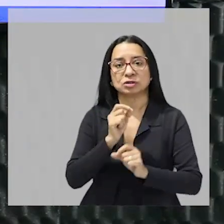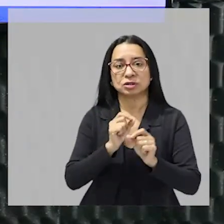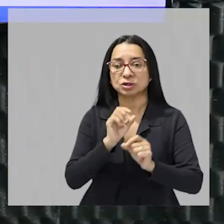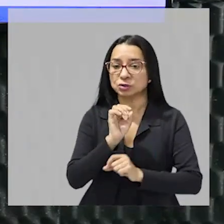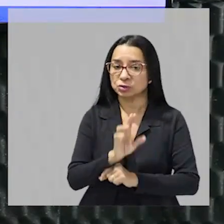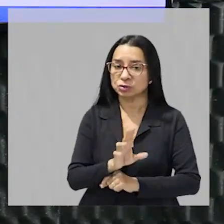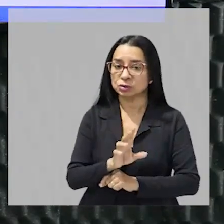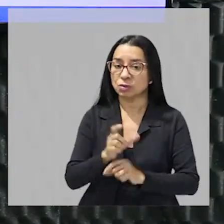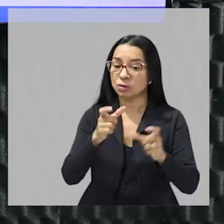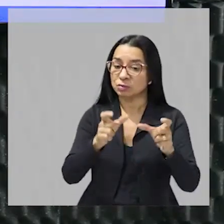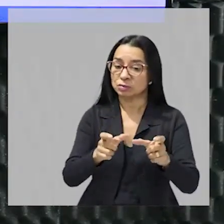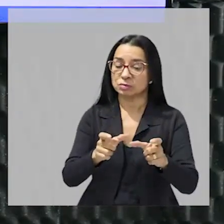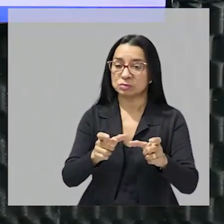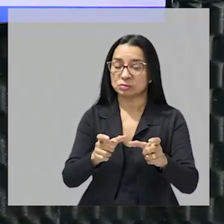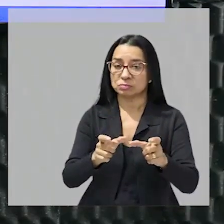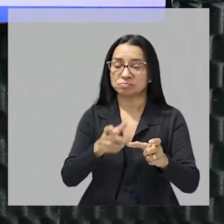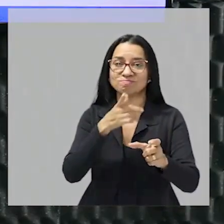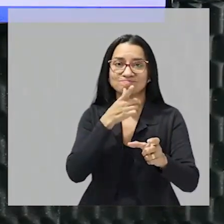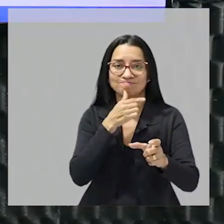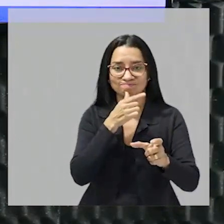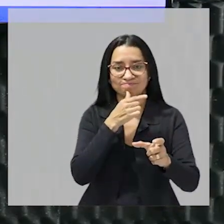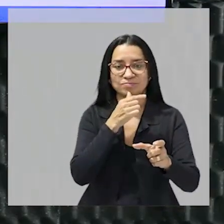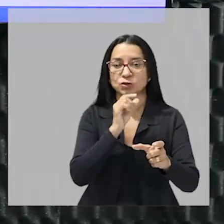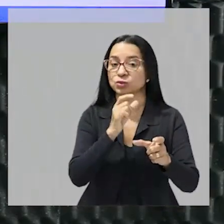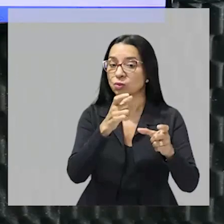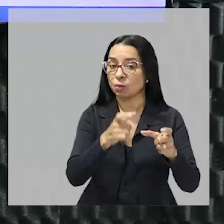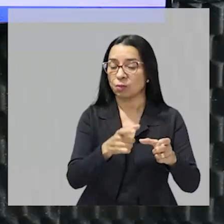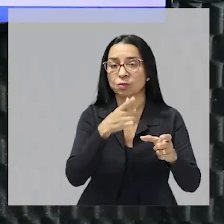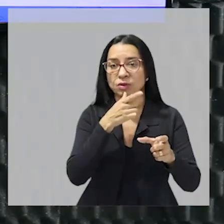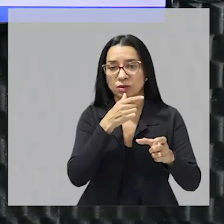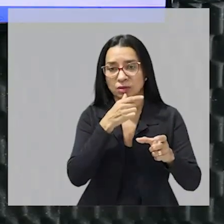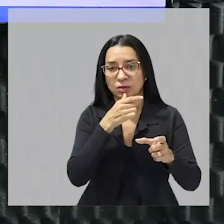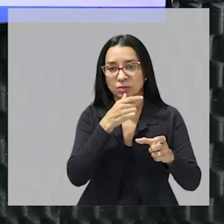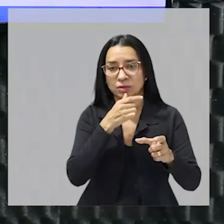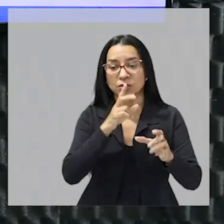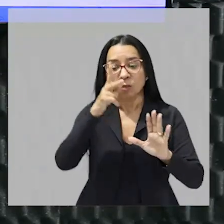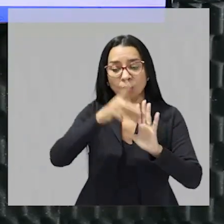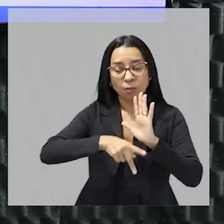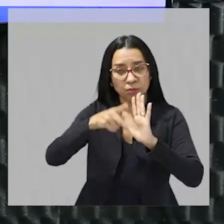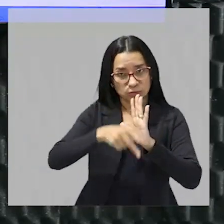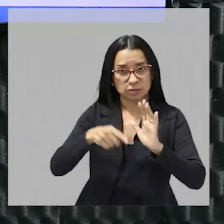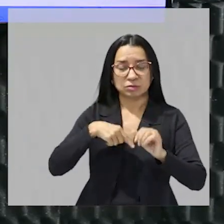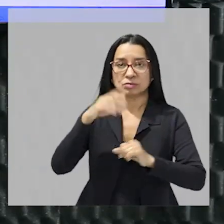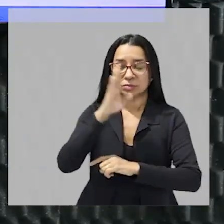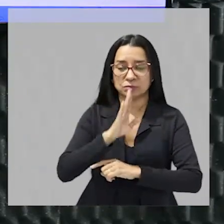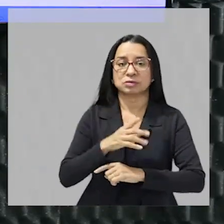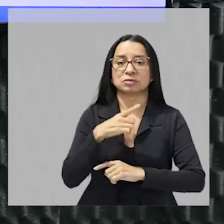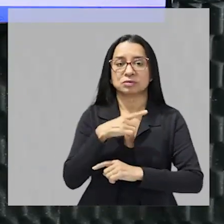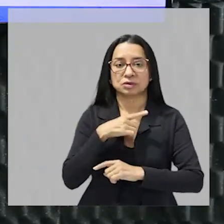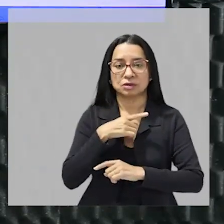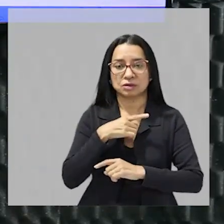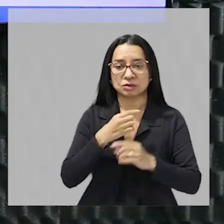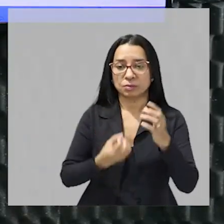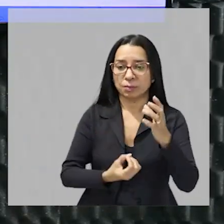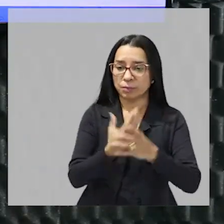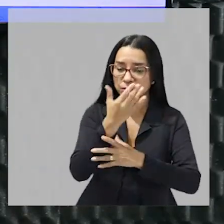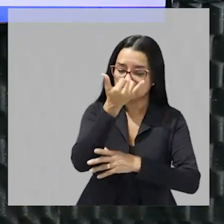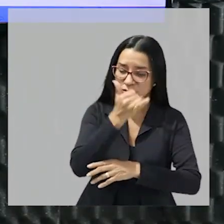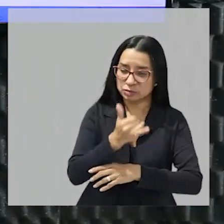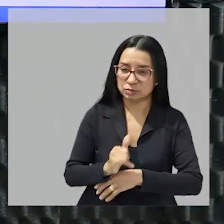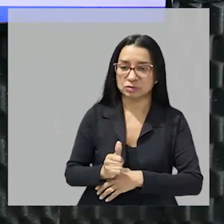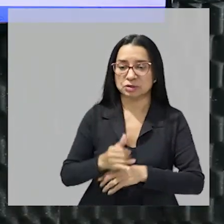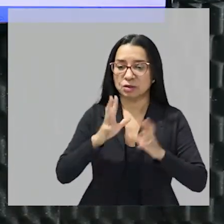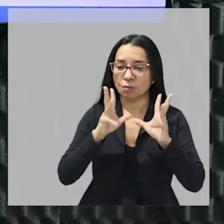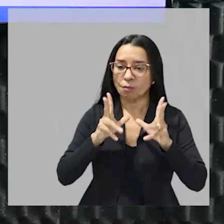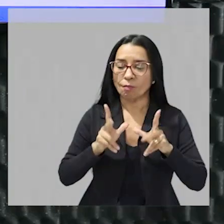nesse setor, no setor hidráulico, tá? Mesmo com o potencial que o nosso país possui, tá certo? De produzir energia limpa em